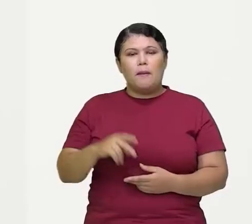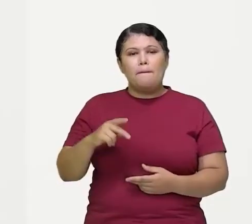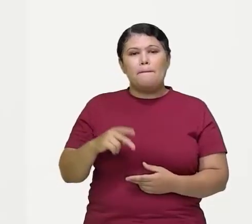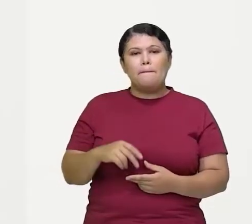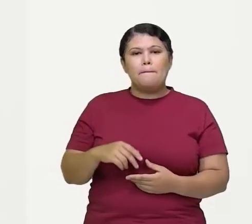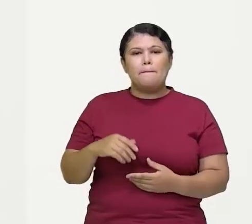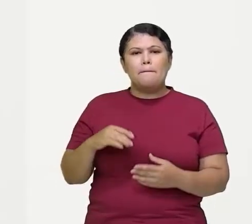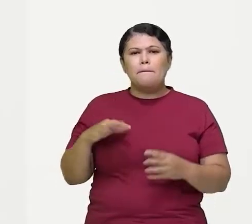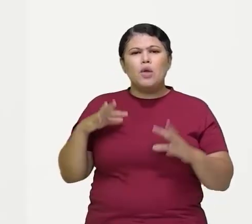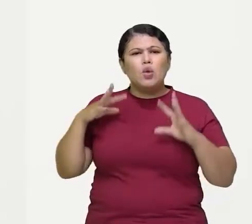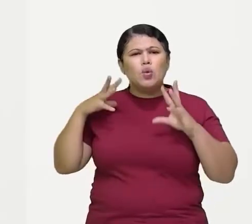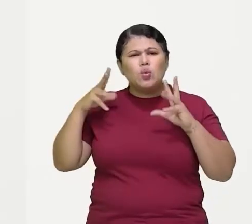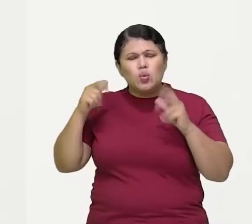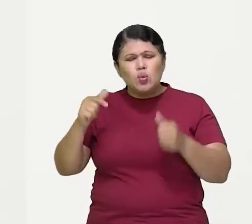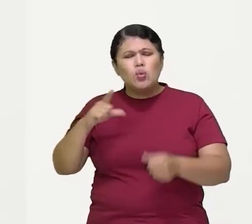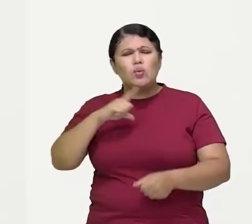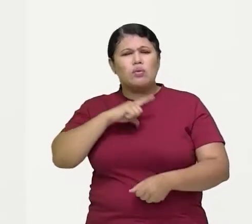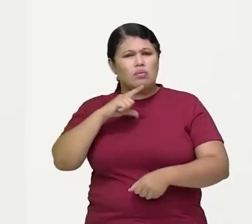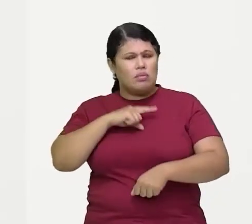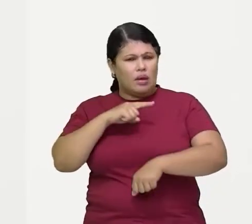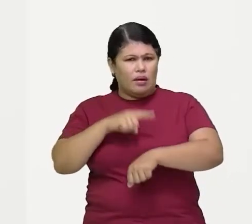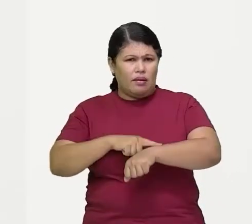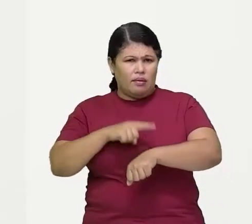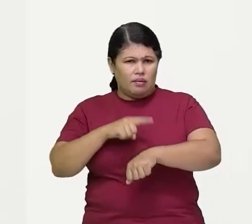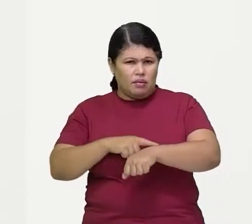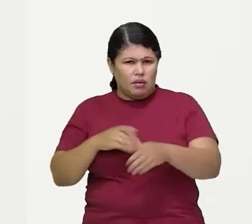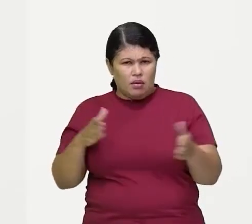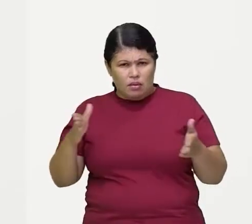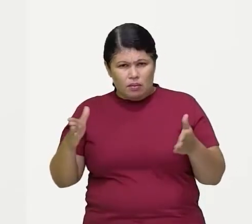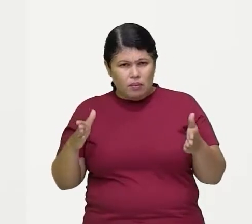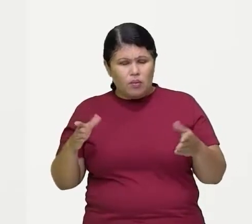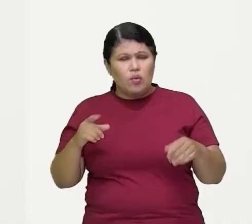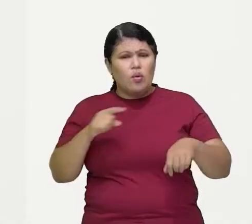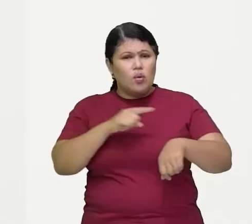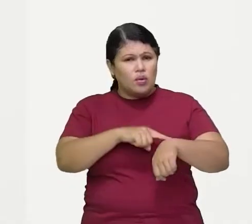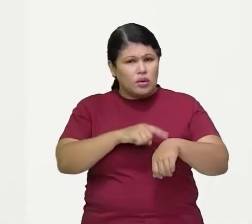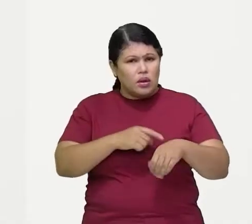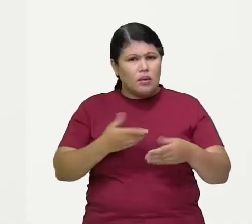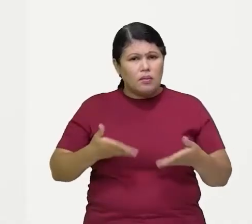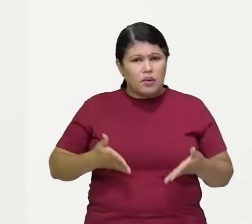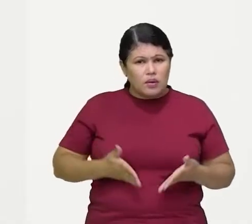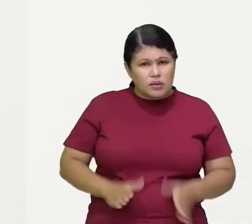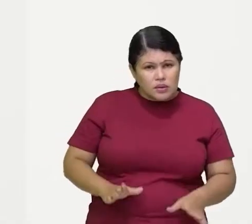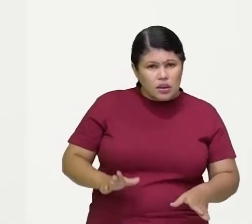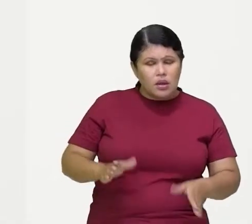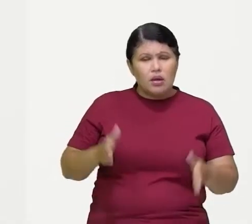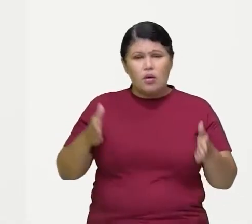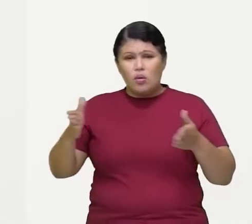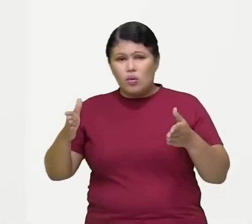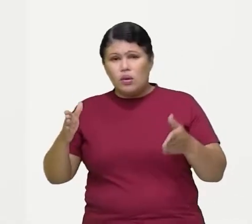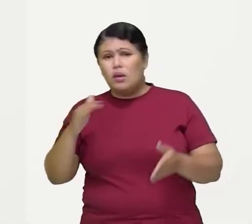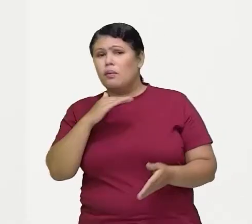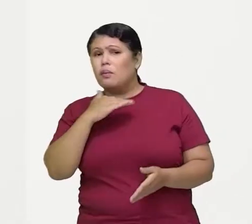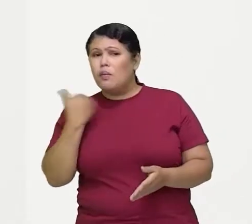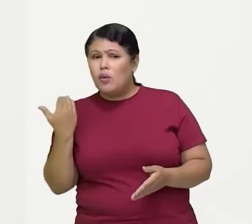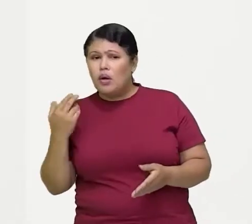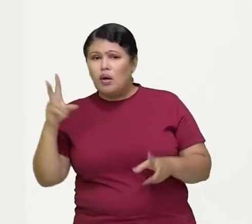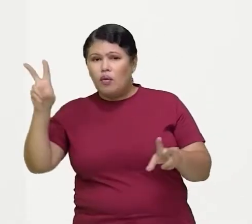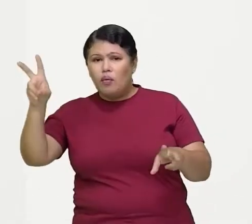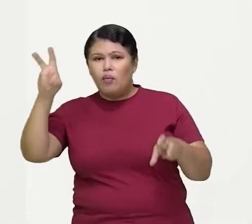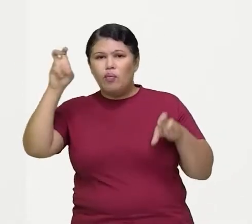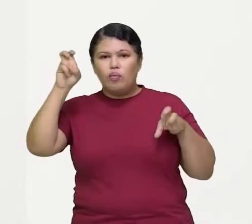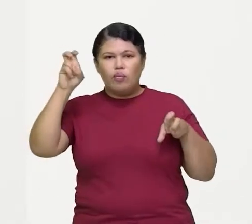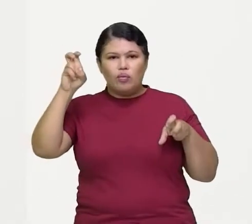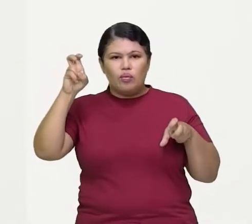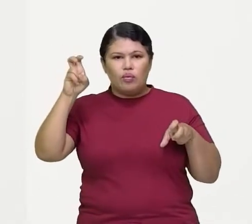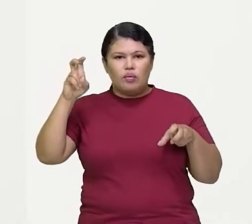Para tudo há o seu tempo. Há tempo para nascer e tempo para morrer. Olha que a gente